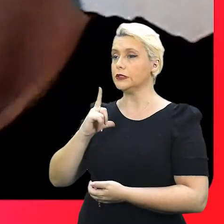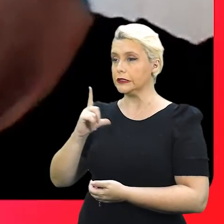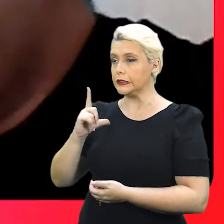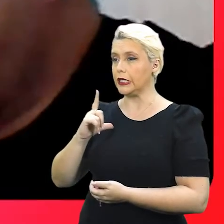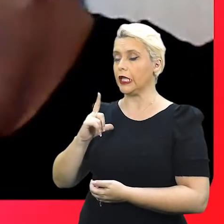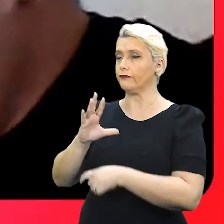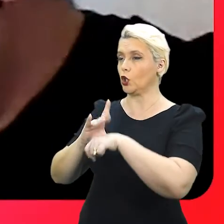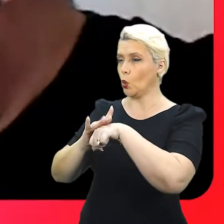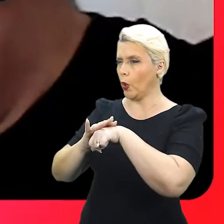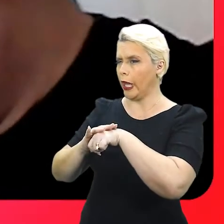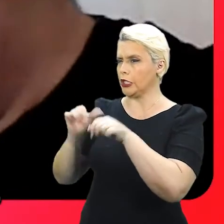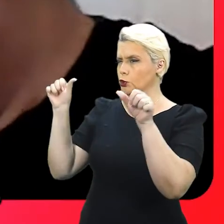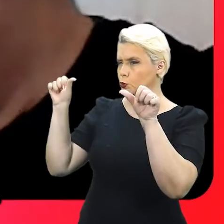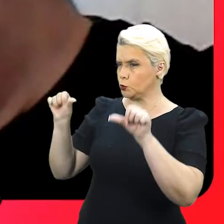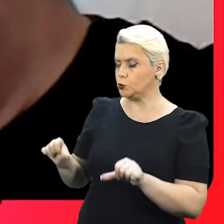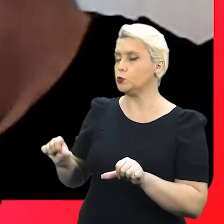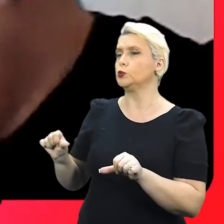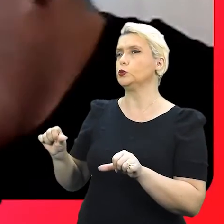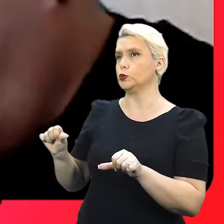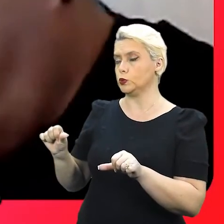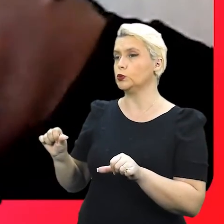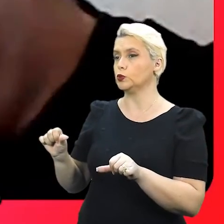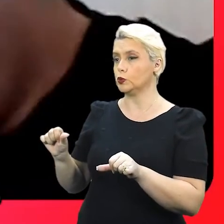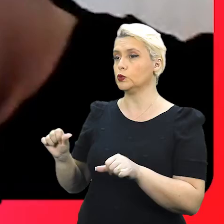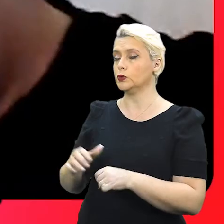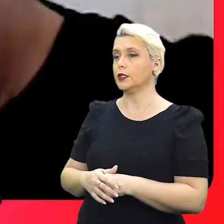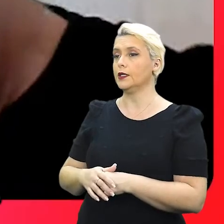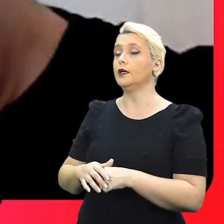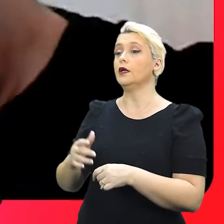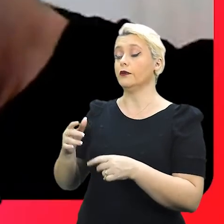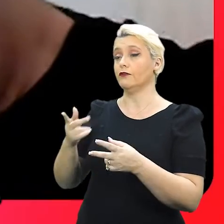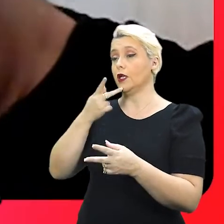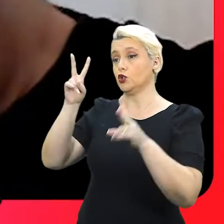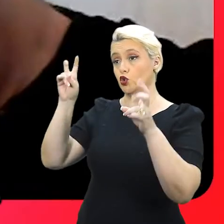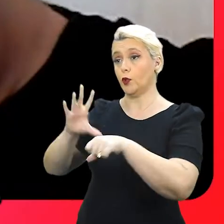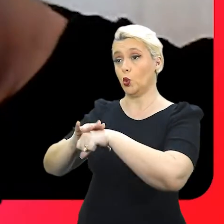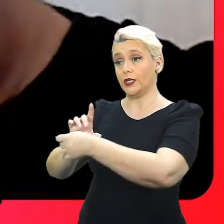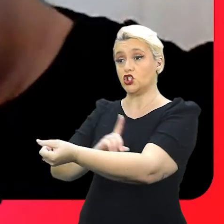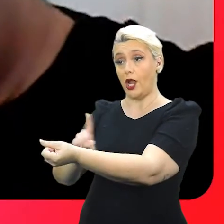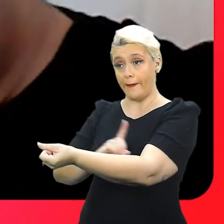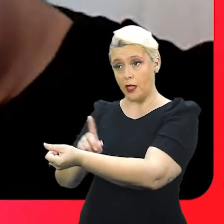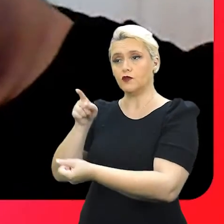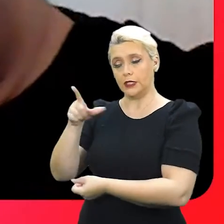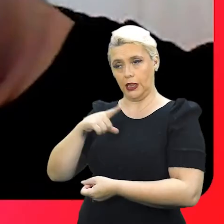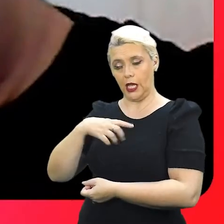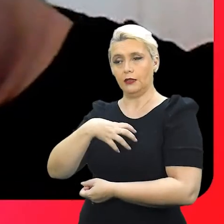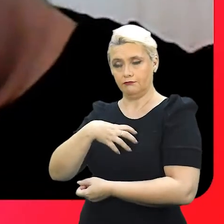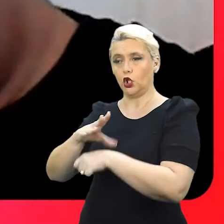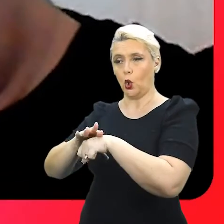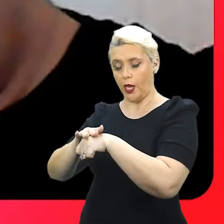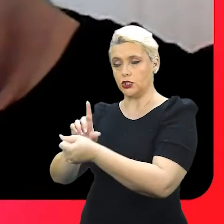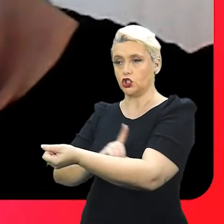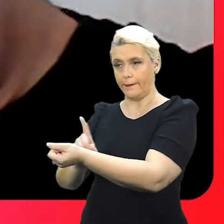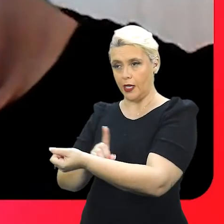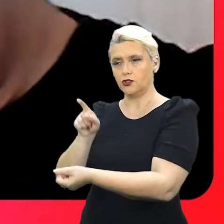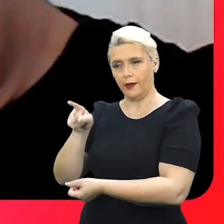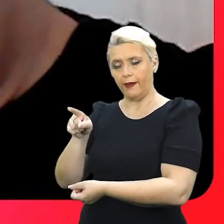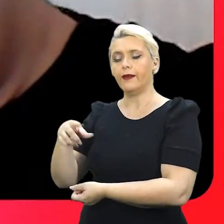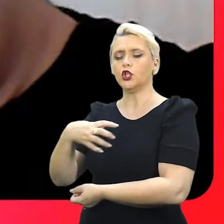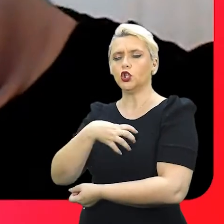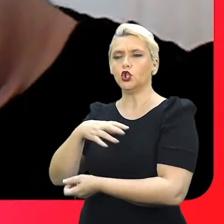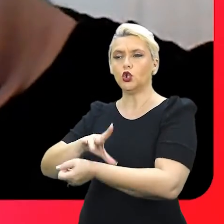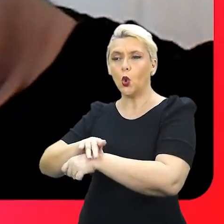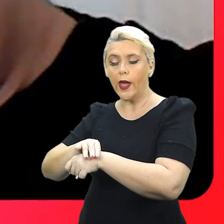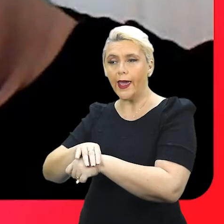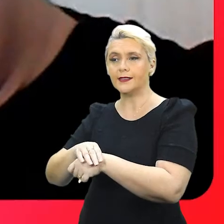bastante doente, falando assim da questão do diabetes. O senhor é uma pessoa que tem diabetes, essa doença,